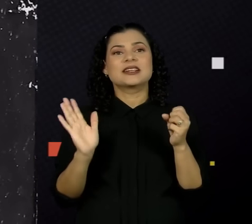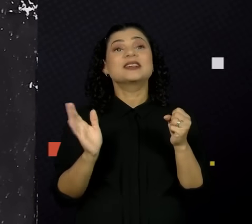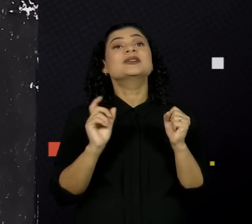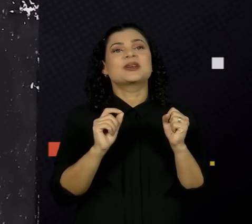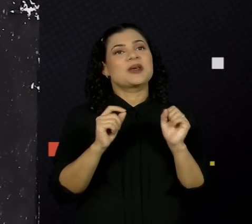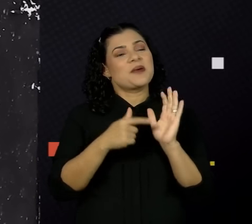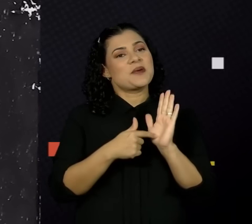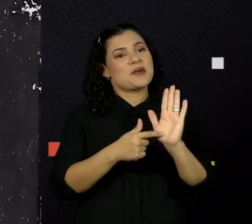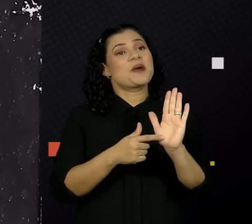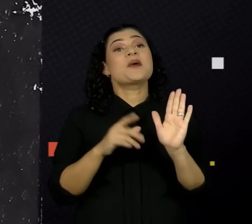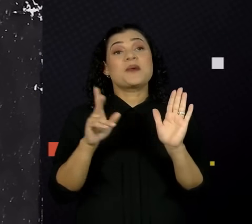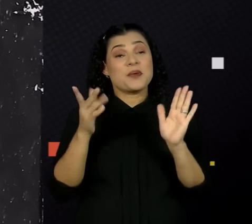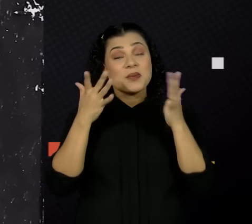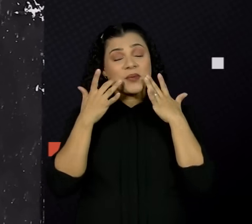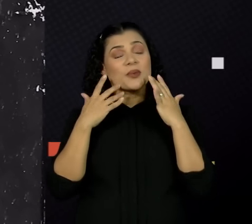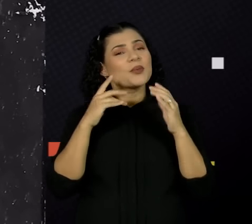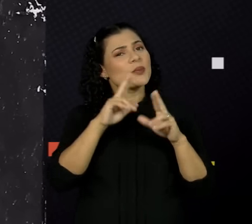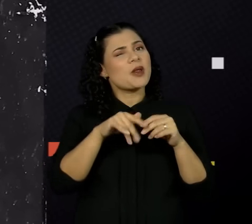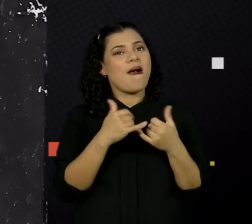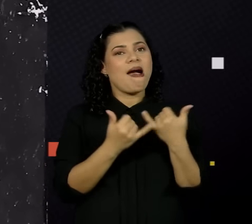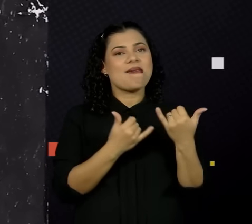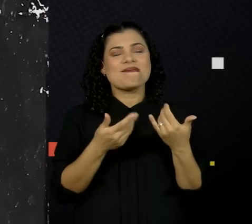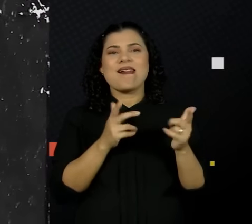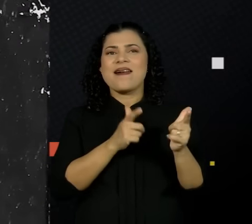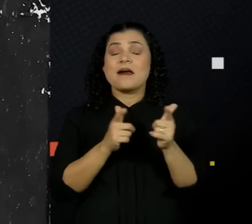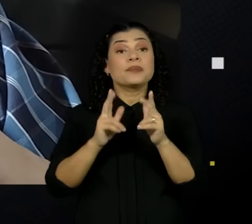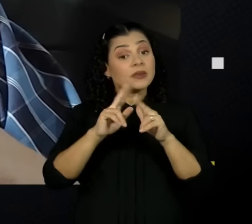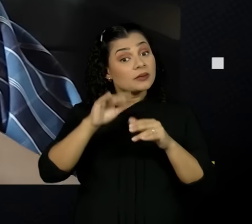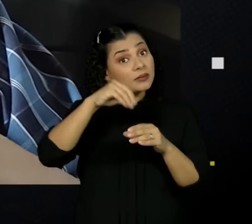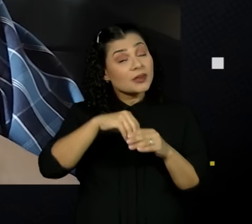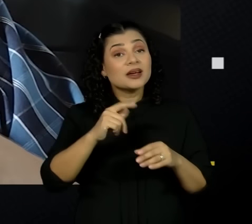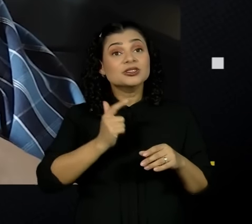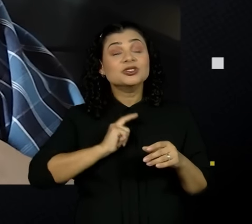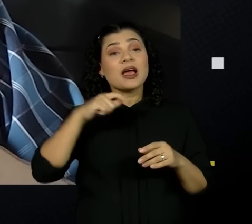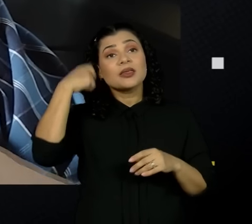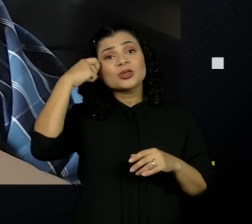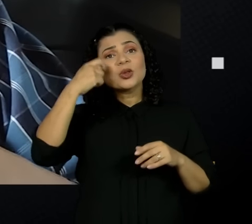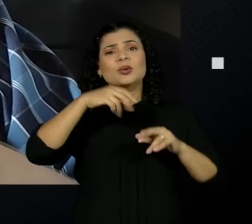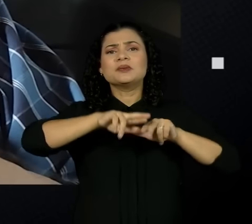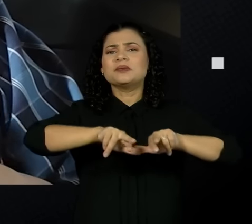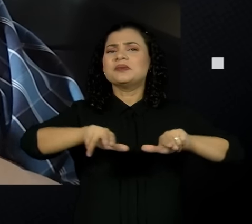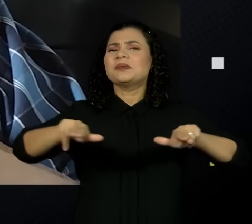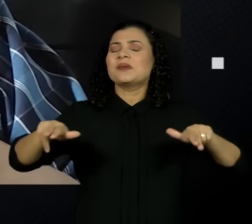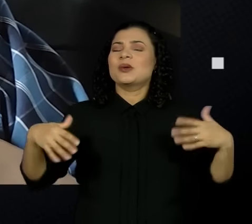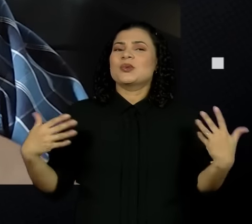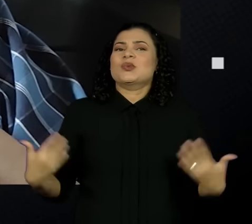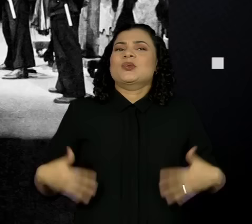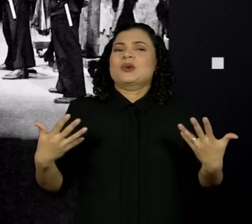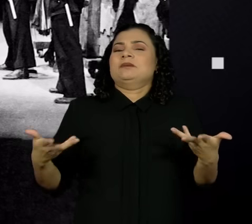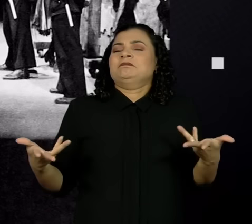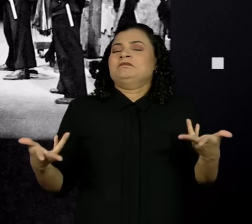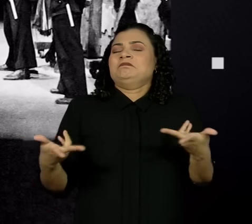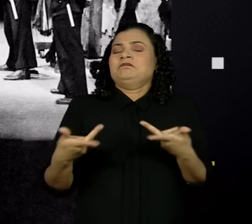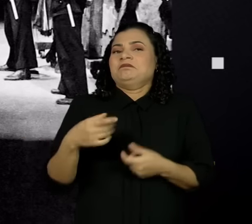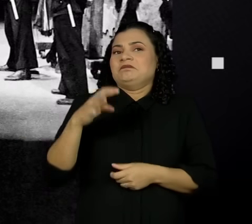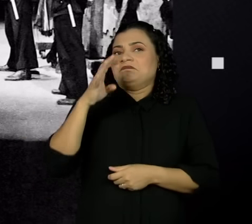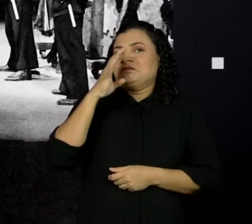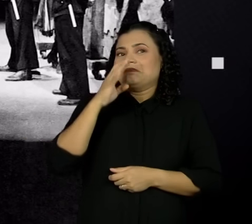Ruth Escobar. E lá nesse espetáculo tinha grandes atores, saudosos atores,